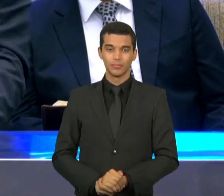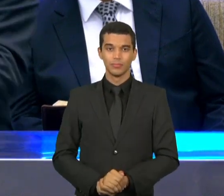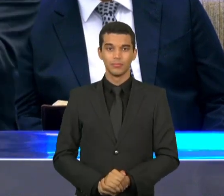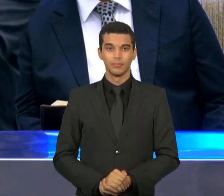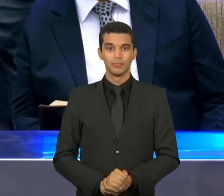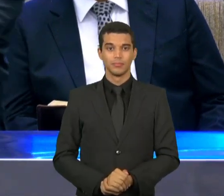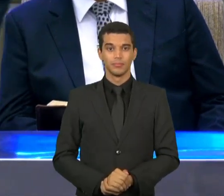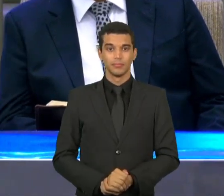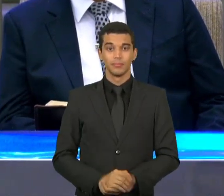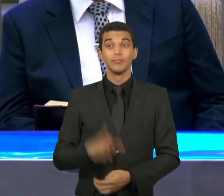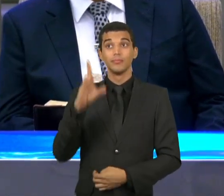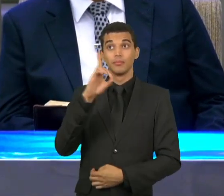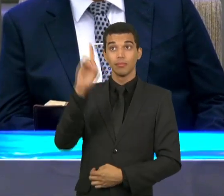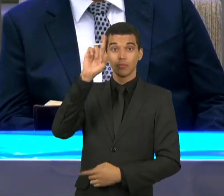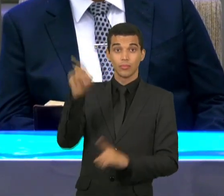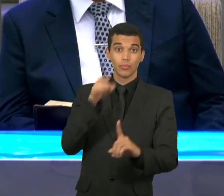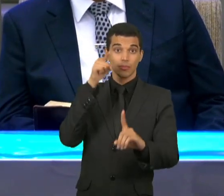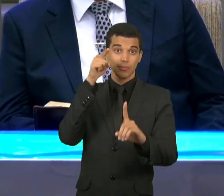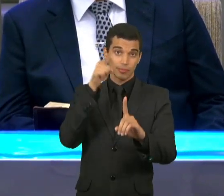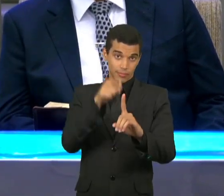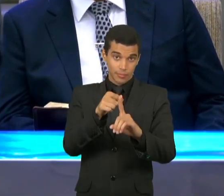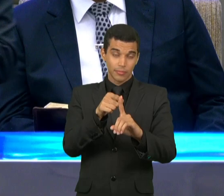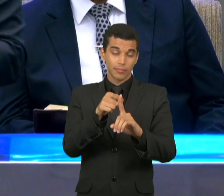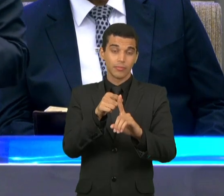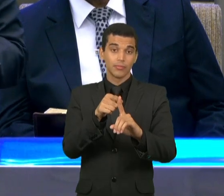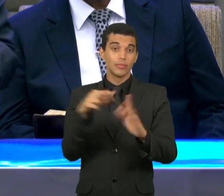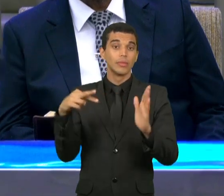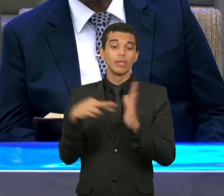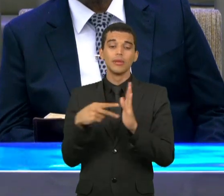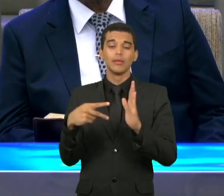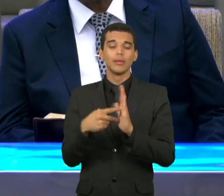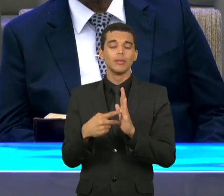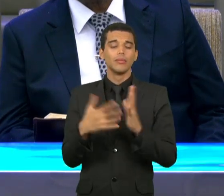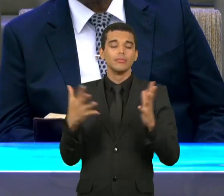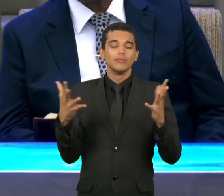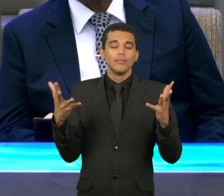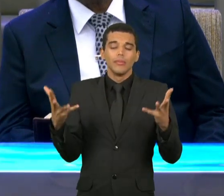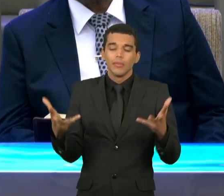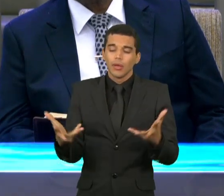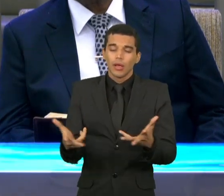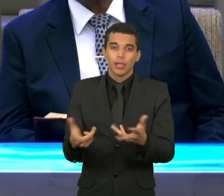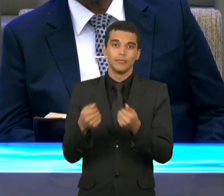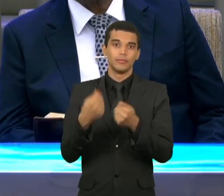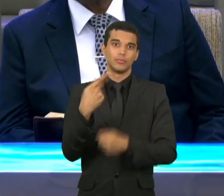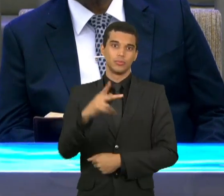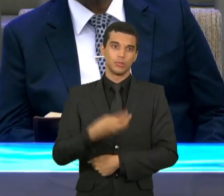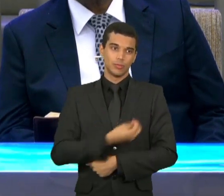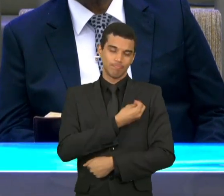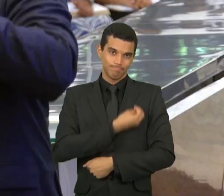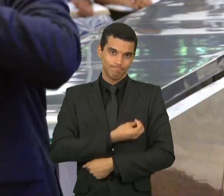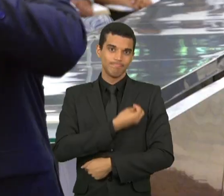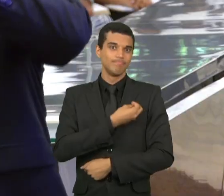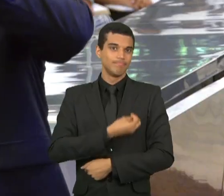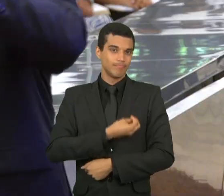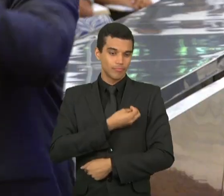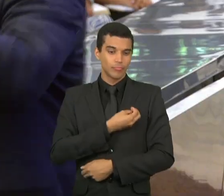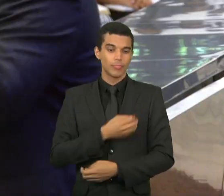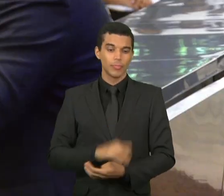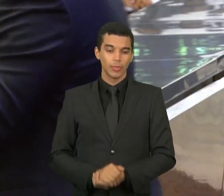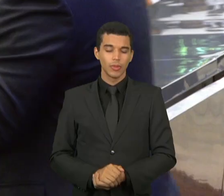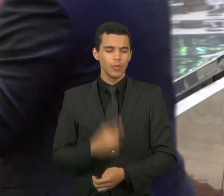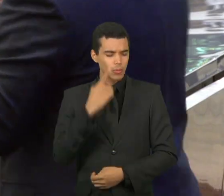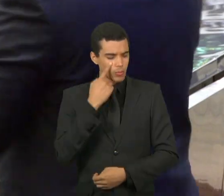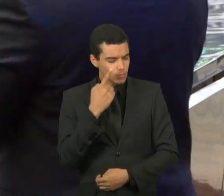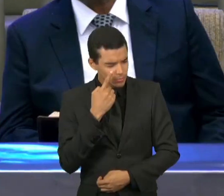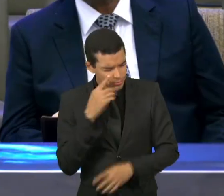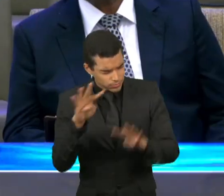O propósito de Deus é algo tão valioso para a tua vida, que é o que,